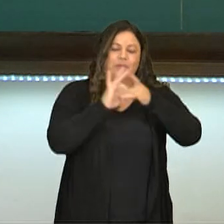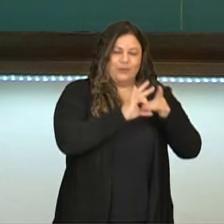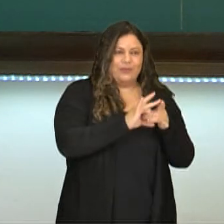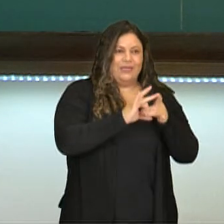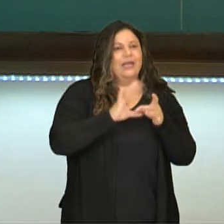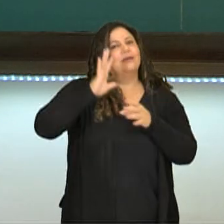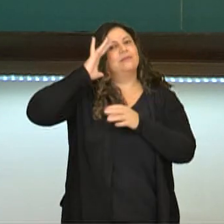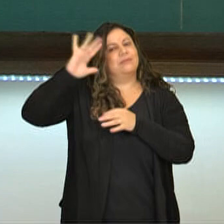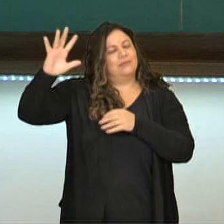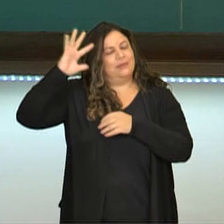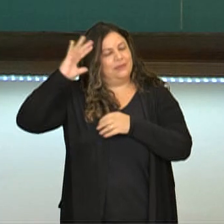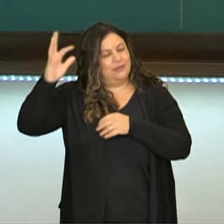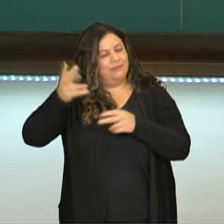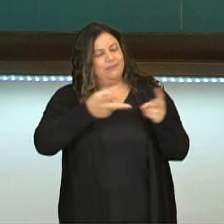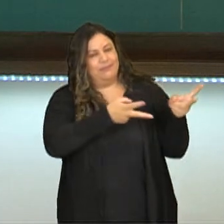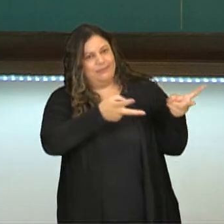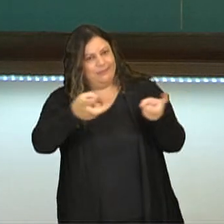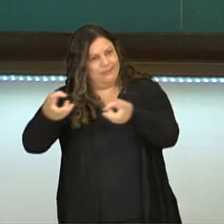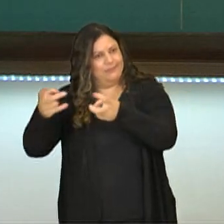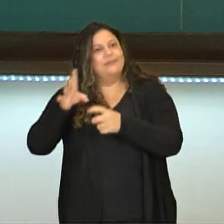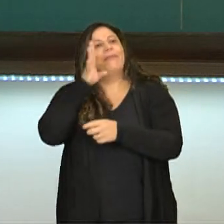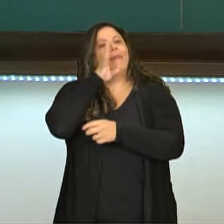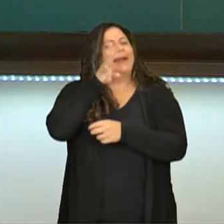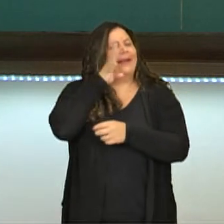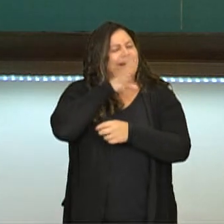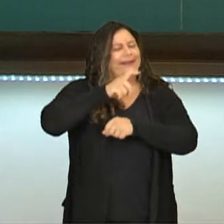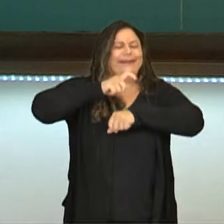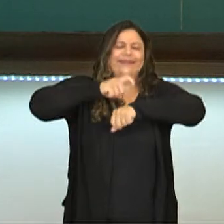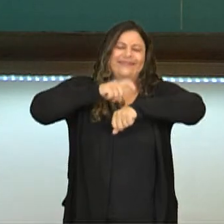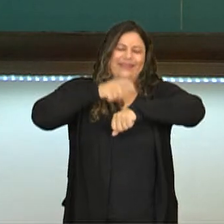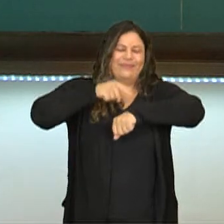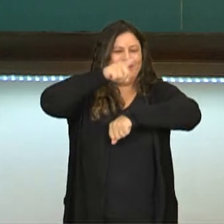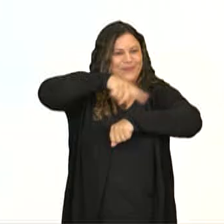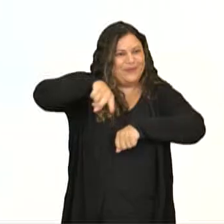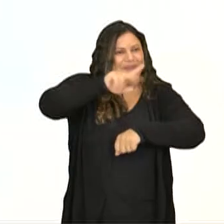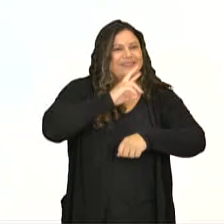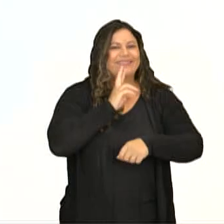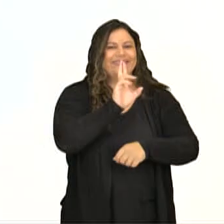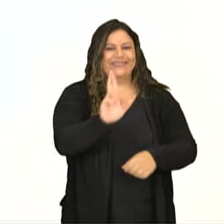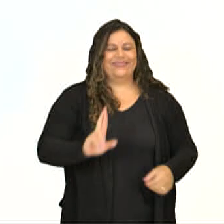teórico tem que ser analisado. Bacana? Tempinho para vocês fazerem aí.